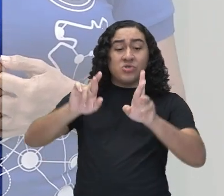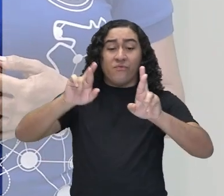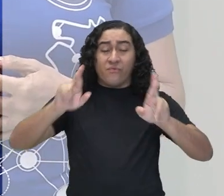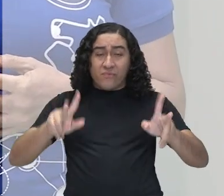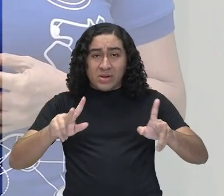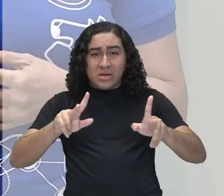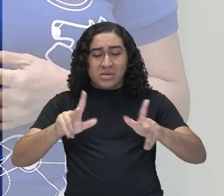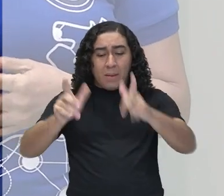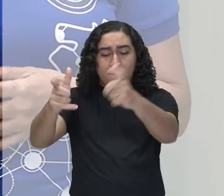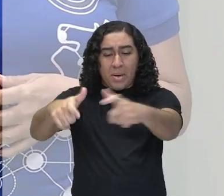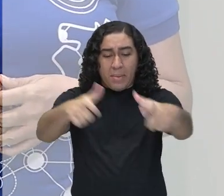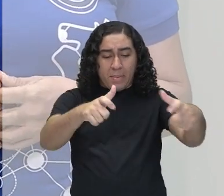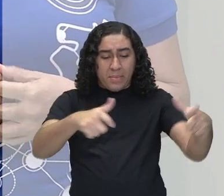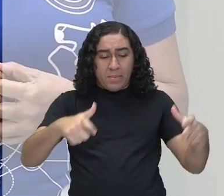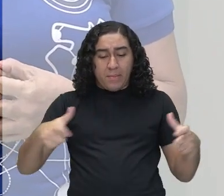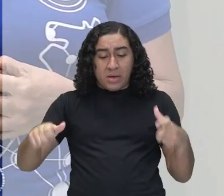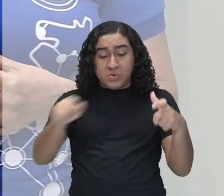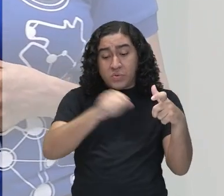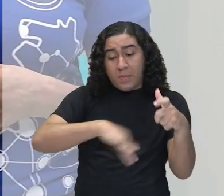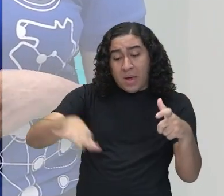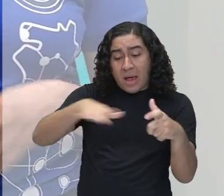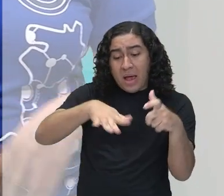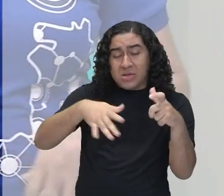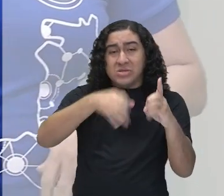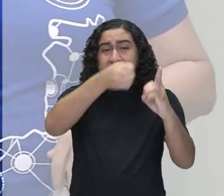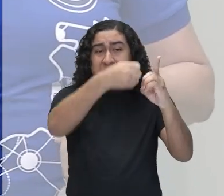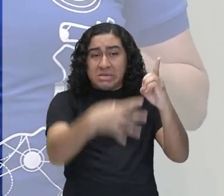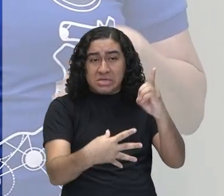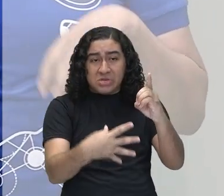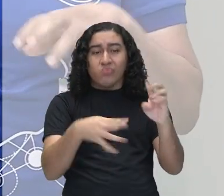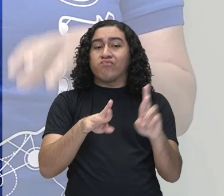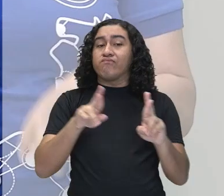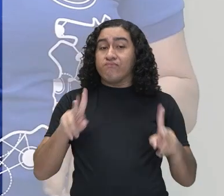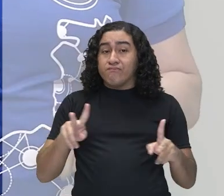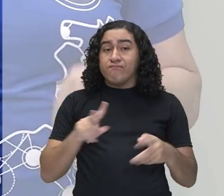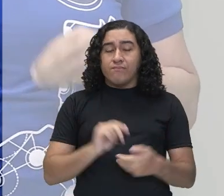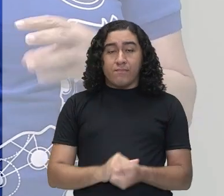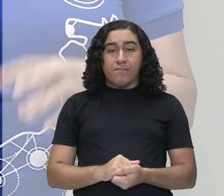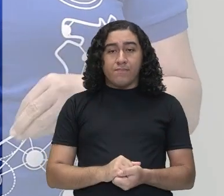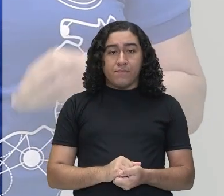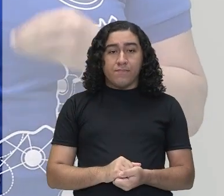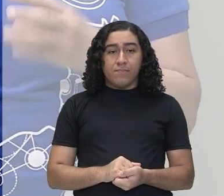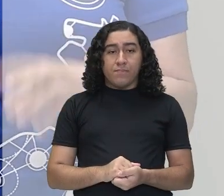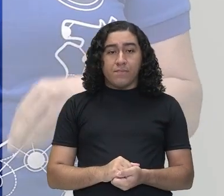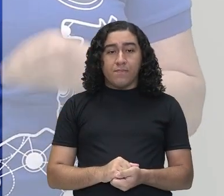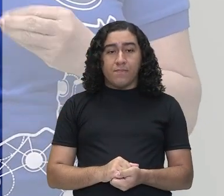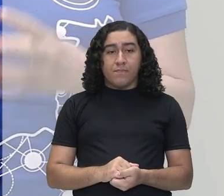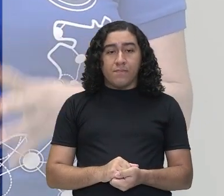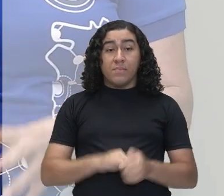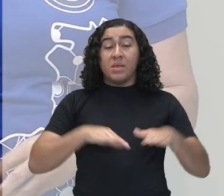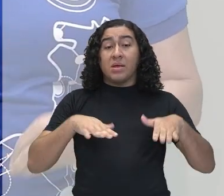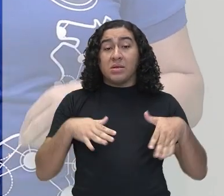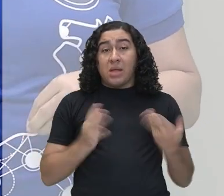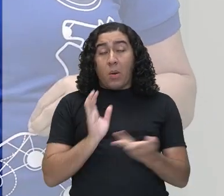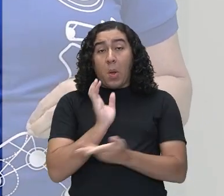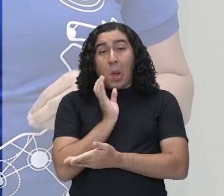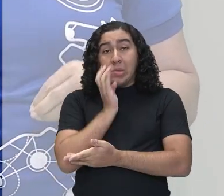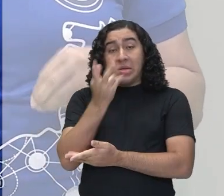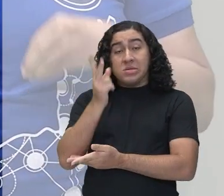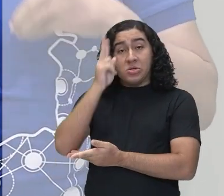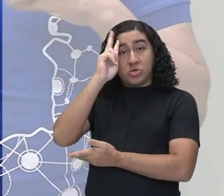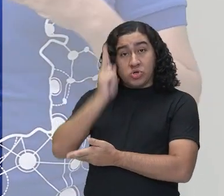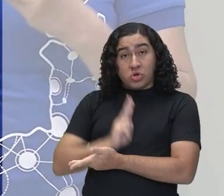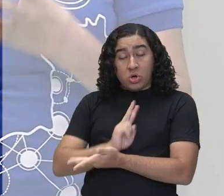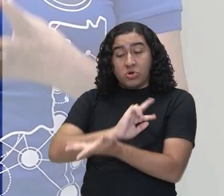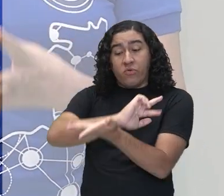grande afluência de espaços diferentes. Então, conforme vai acontecendo a